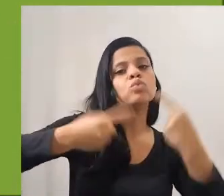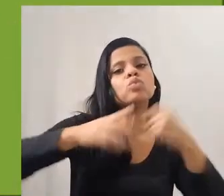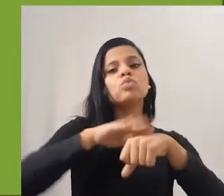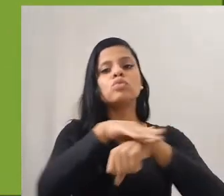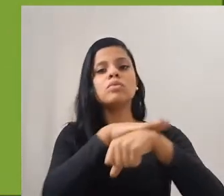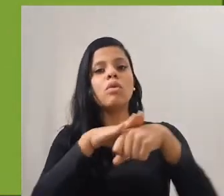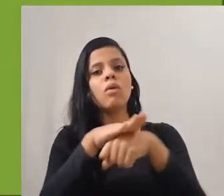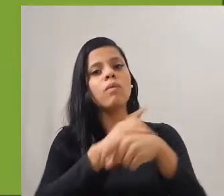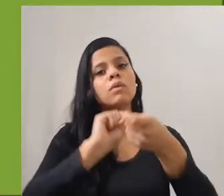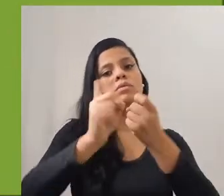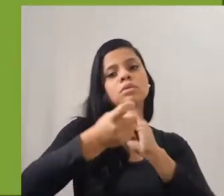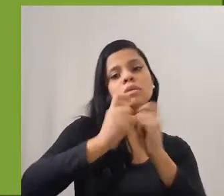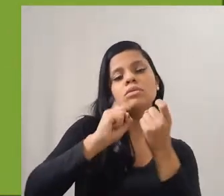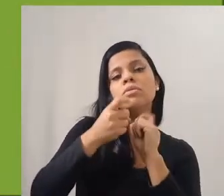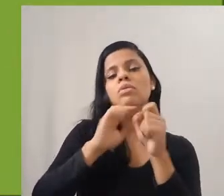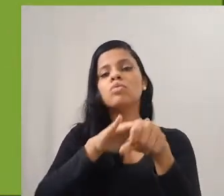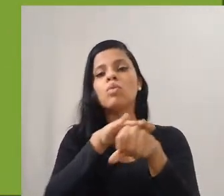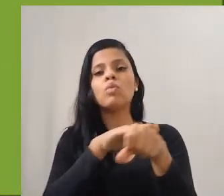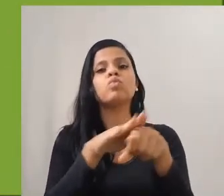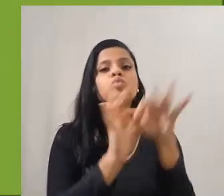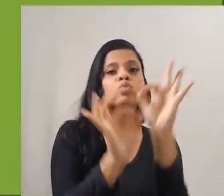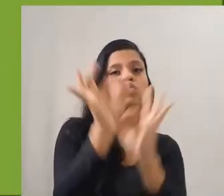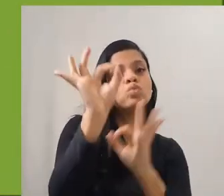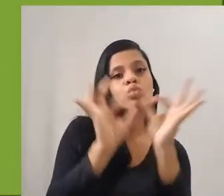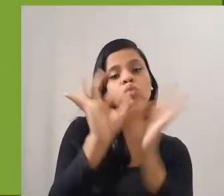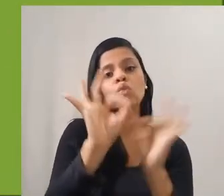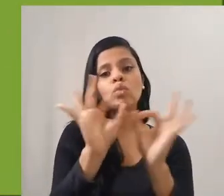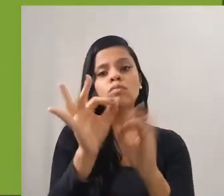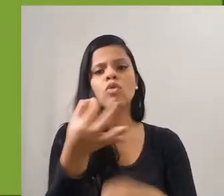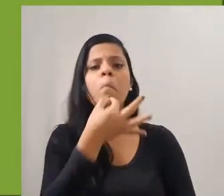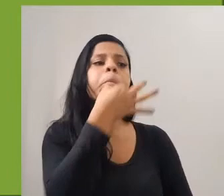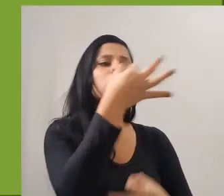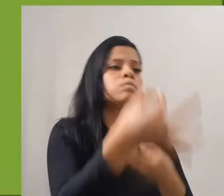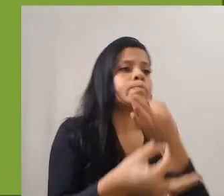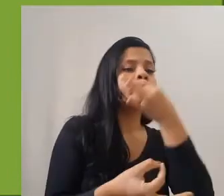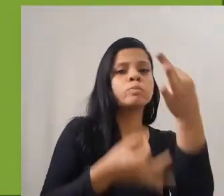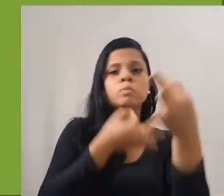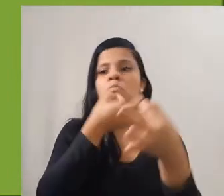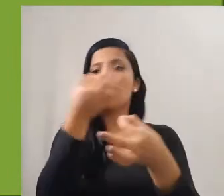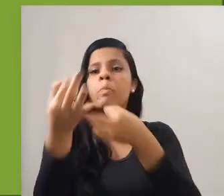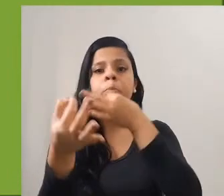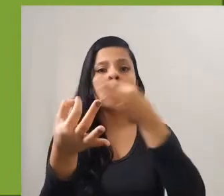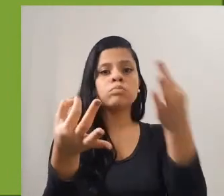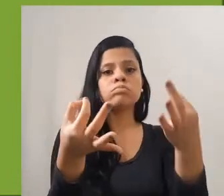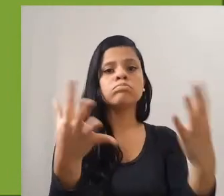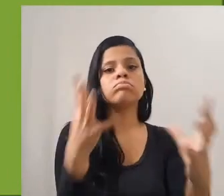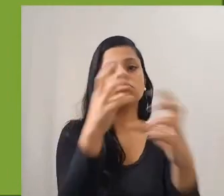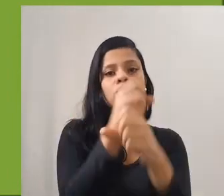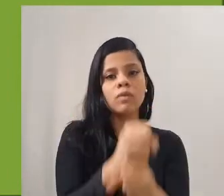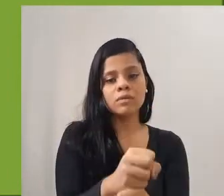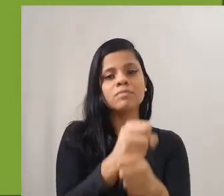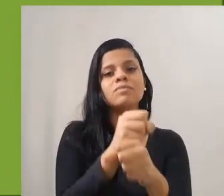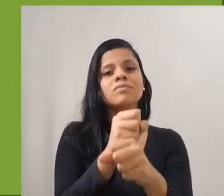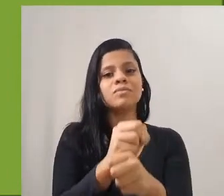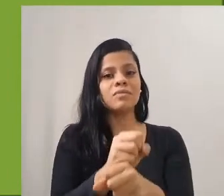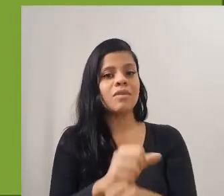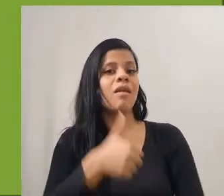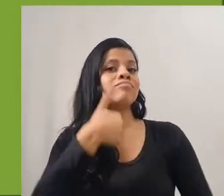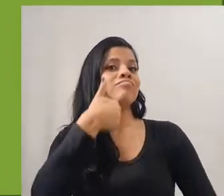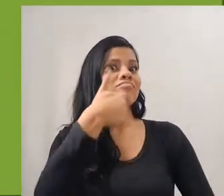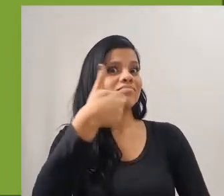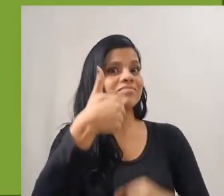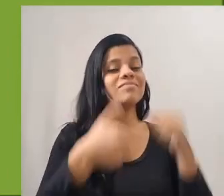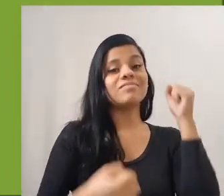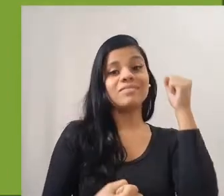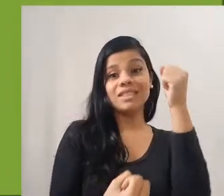reuniões, construindo os projetos a partir da opinião e participação de todos do grupo. Então, logo o projeto é aprovado, são